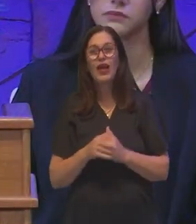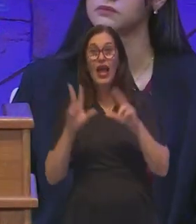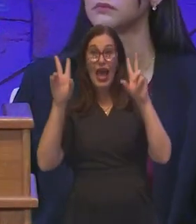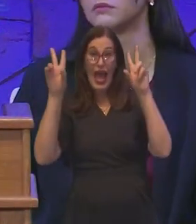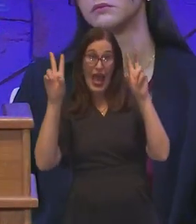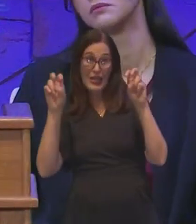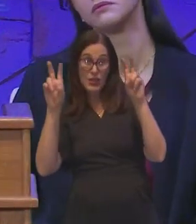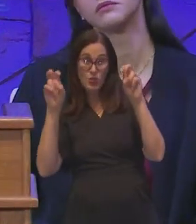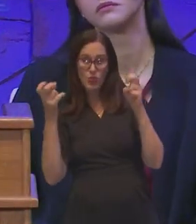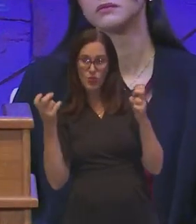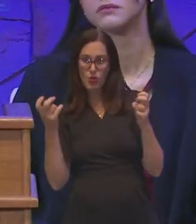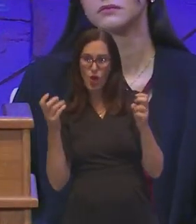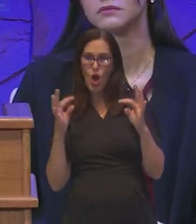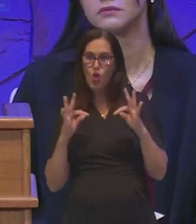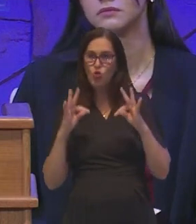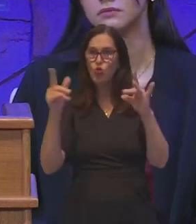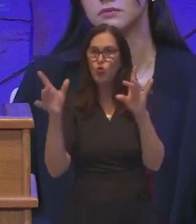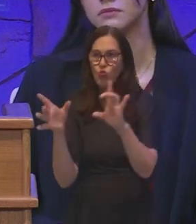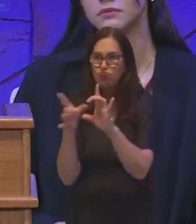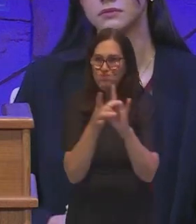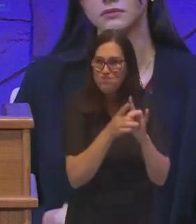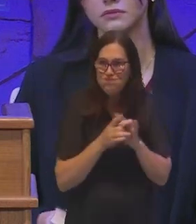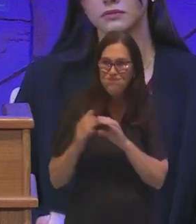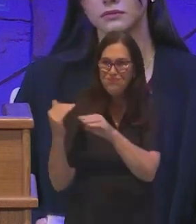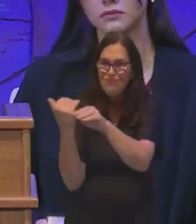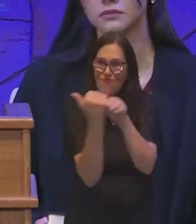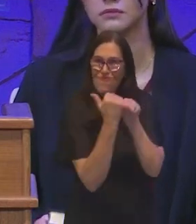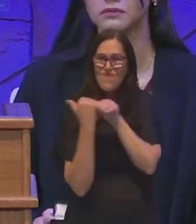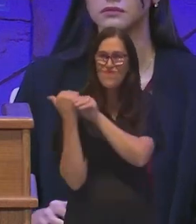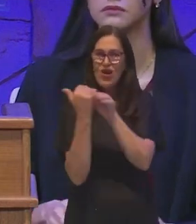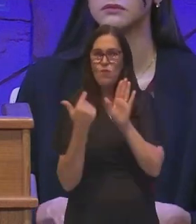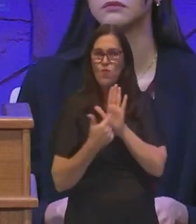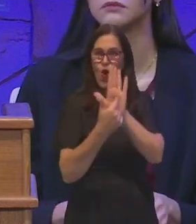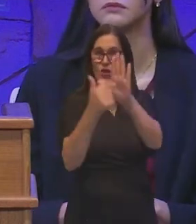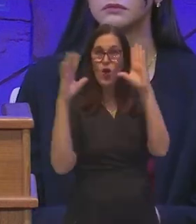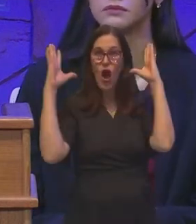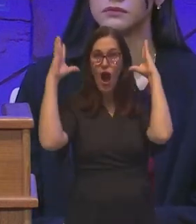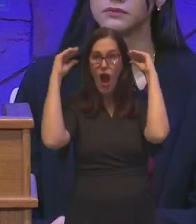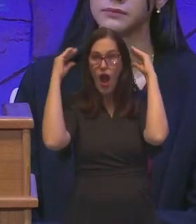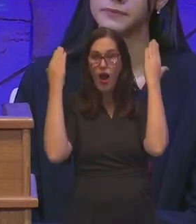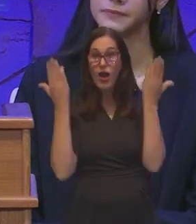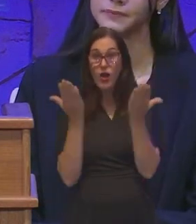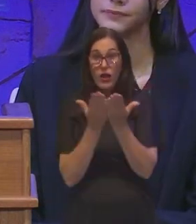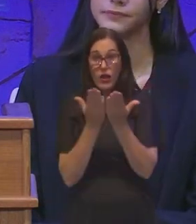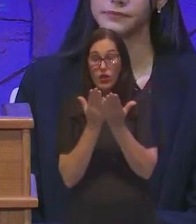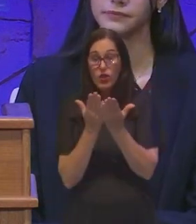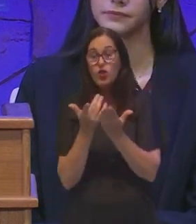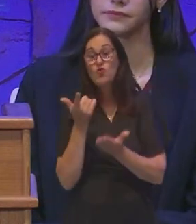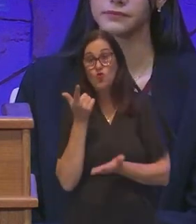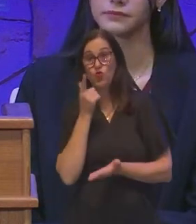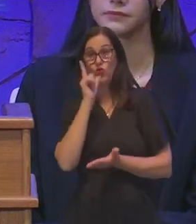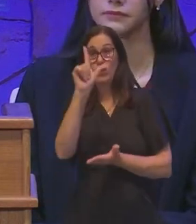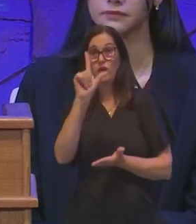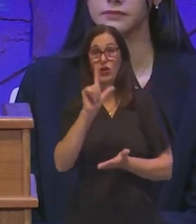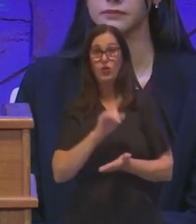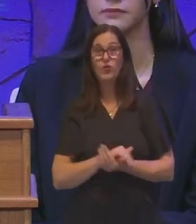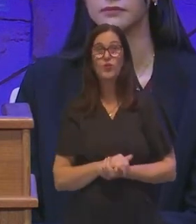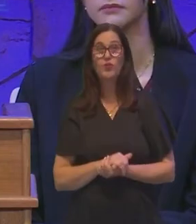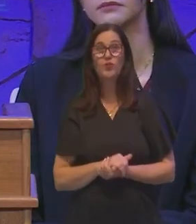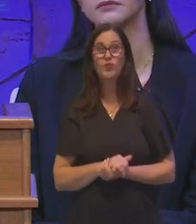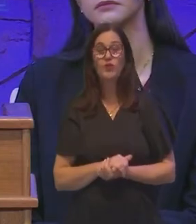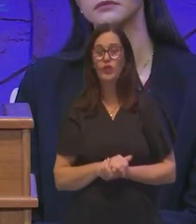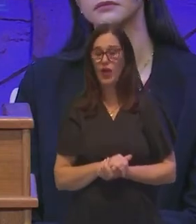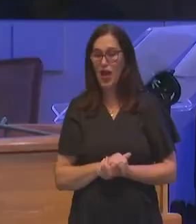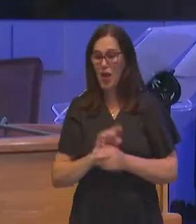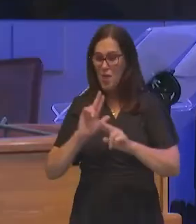expressão, tinham tudo em comum, ela reflete uma maturidade que os cristãos haviam atingido. E